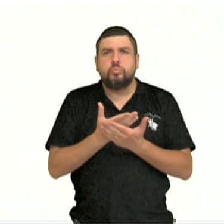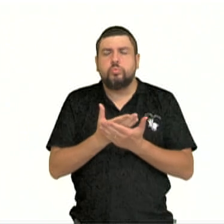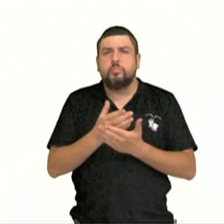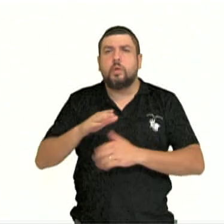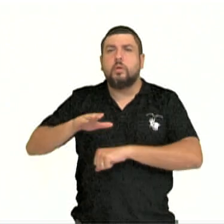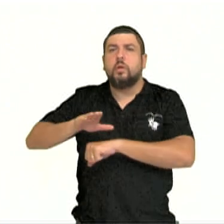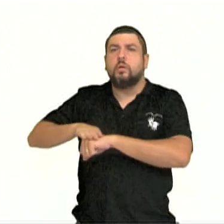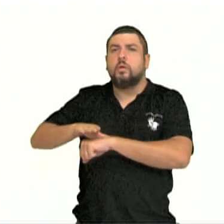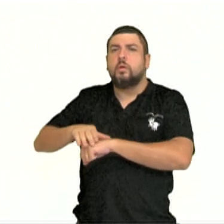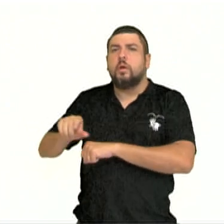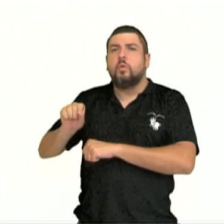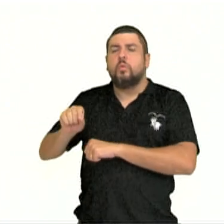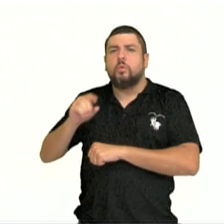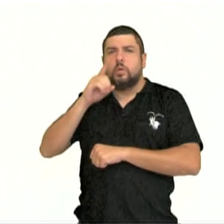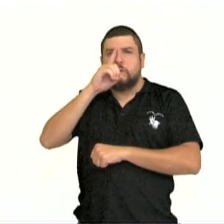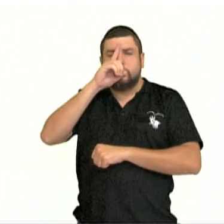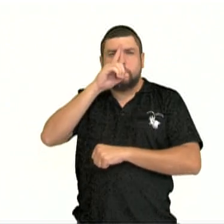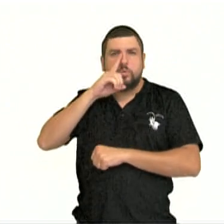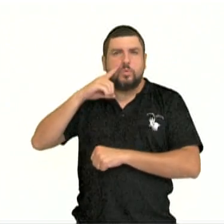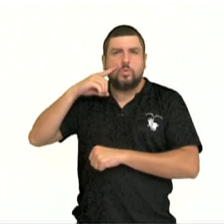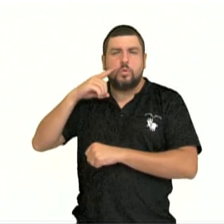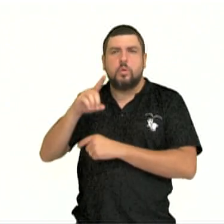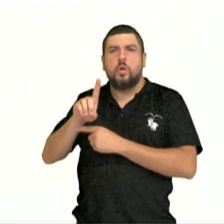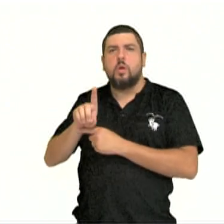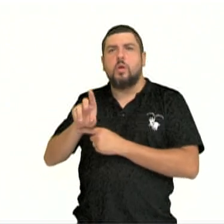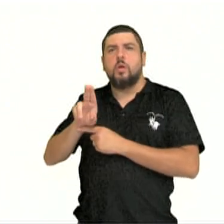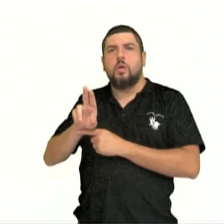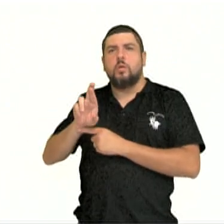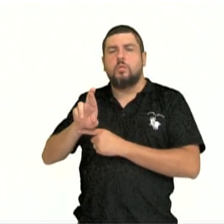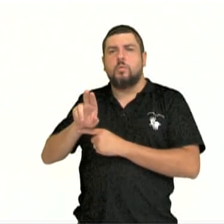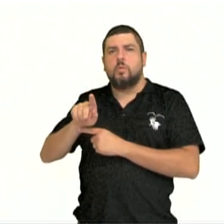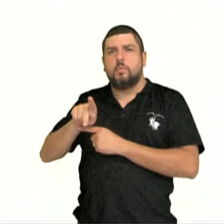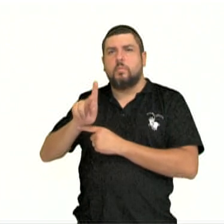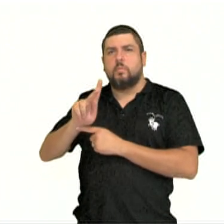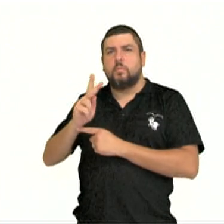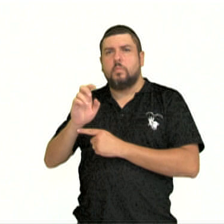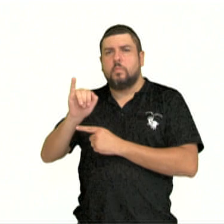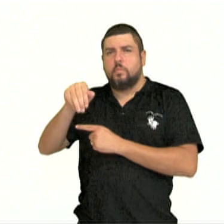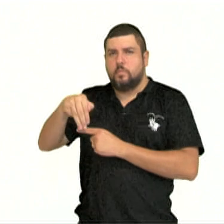para a constituição da Sociologia enquanto uma ciência. Legal?